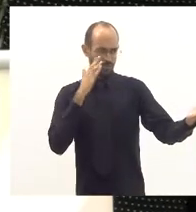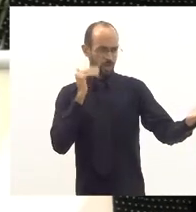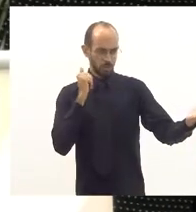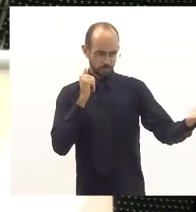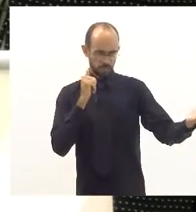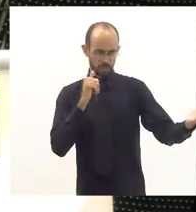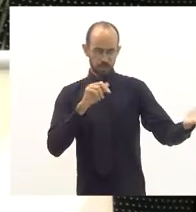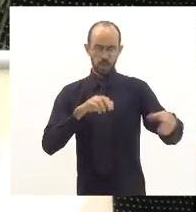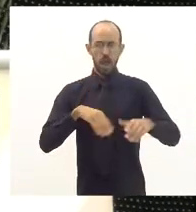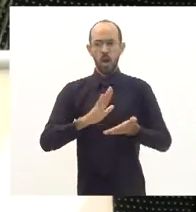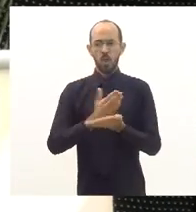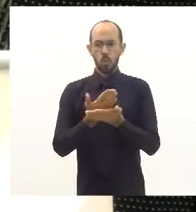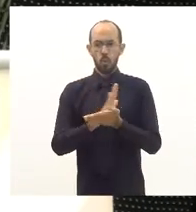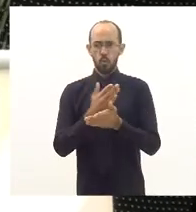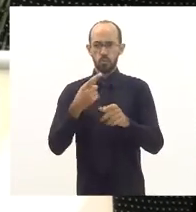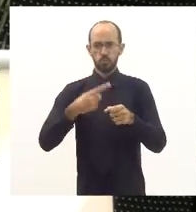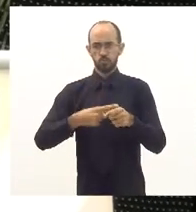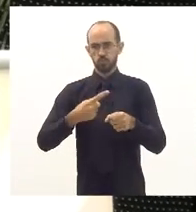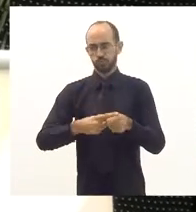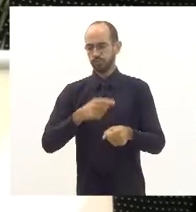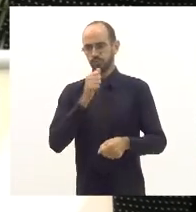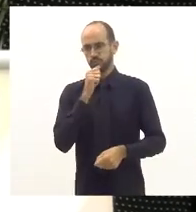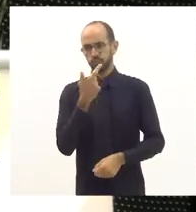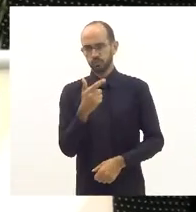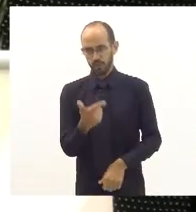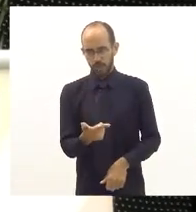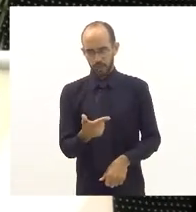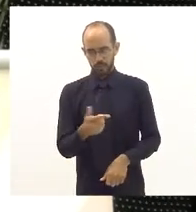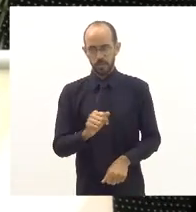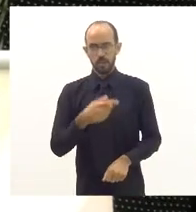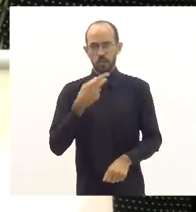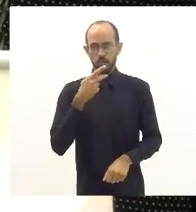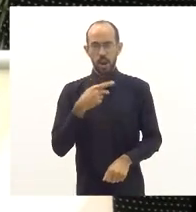têm conselho LGBT, e eu vou registrar aqui a importância de um. Tá?